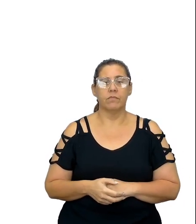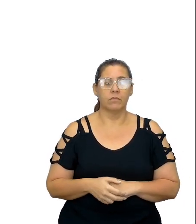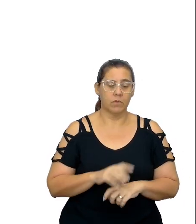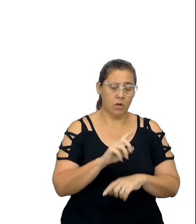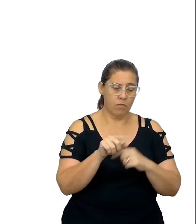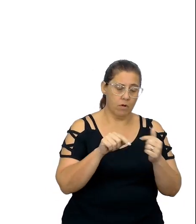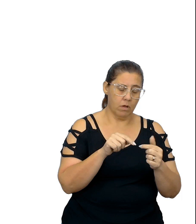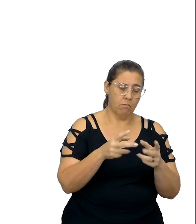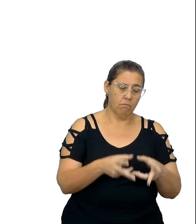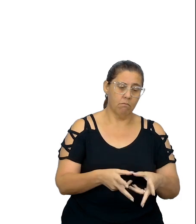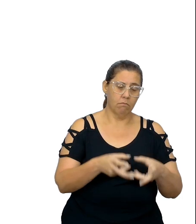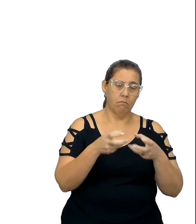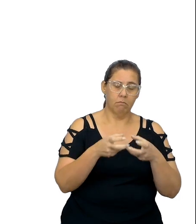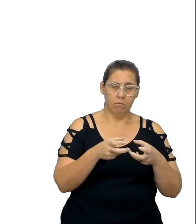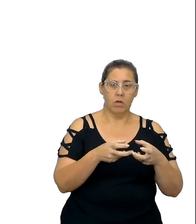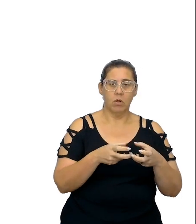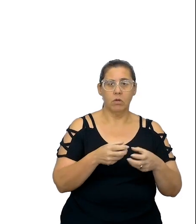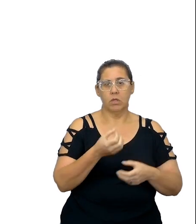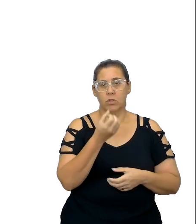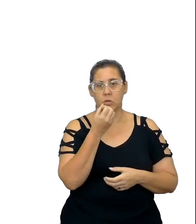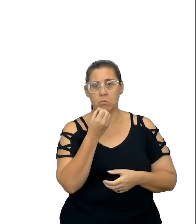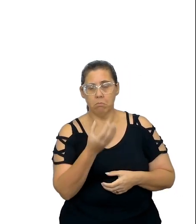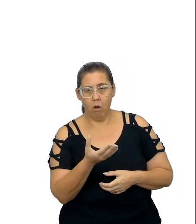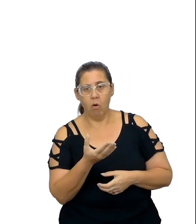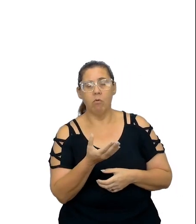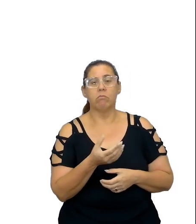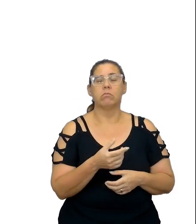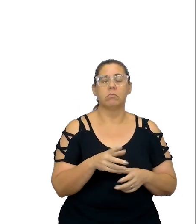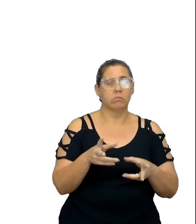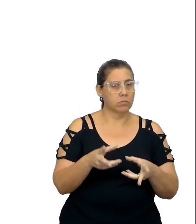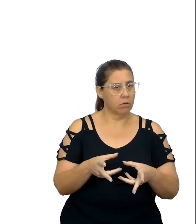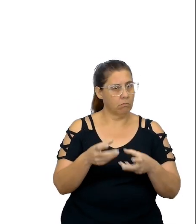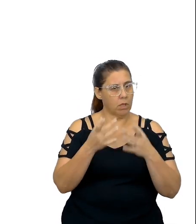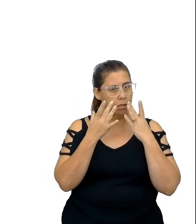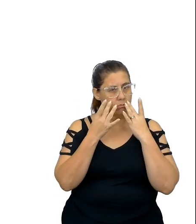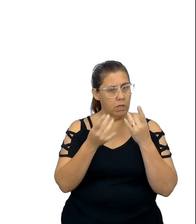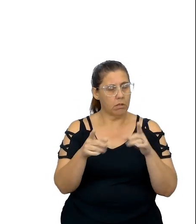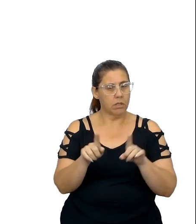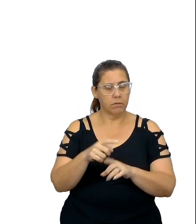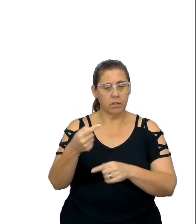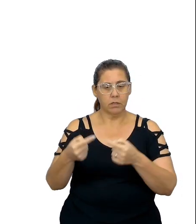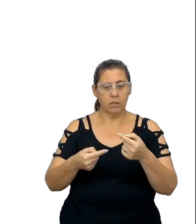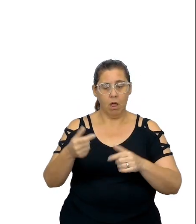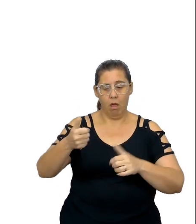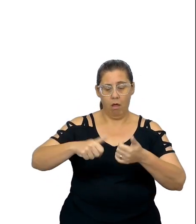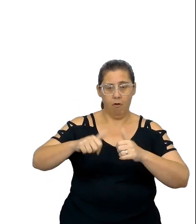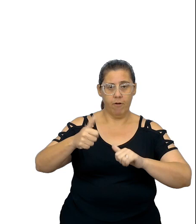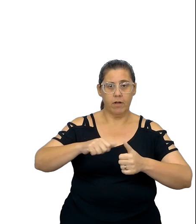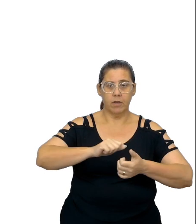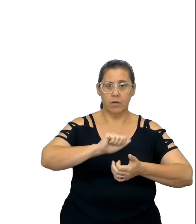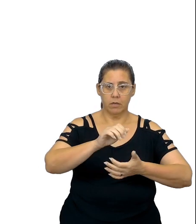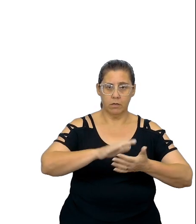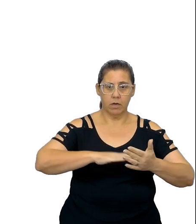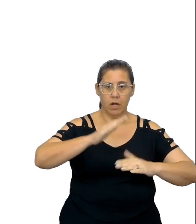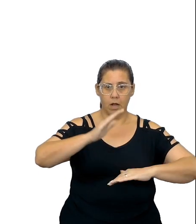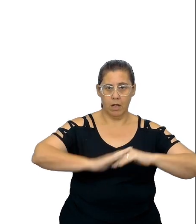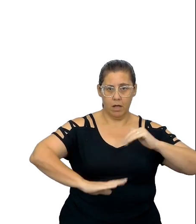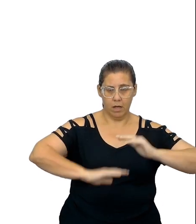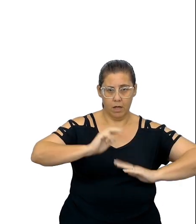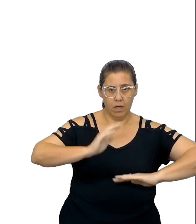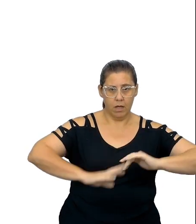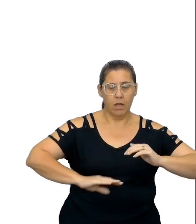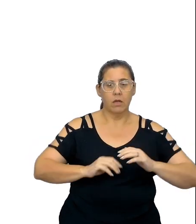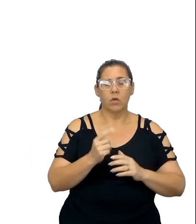objetivos, é identificar pontos positivos e pontos de atenção relativos ao debate, avaliar as ações de intervenção oral